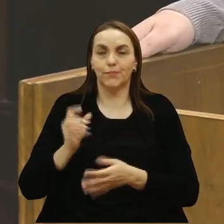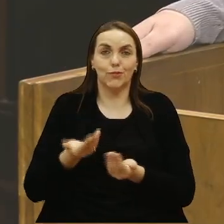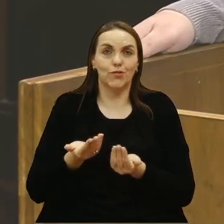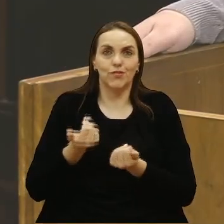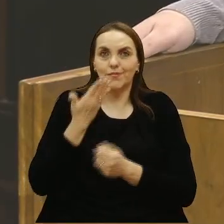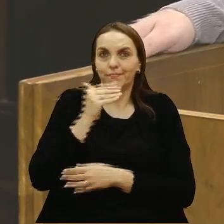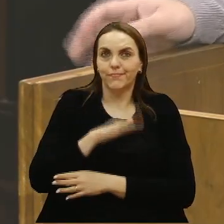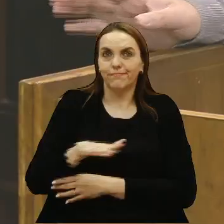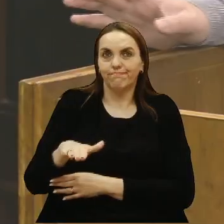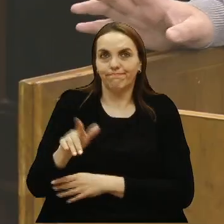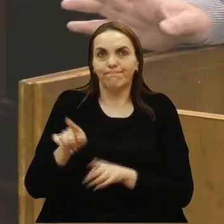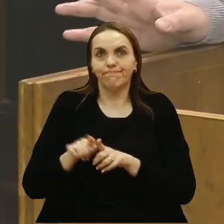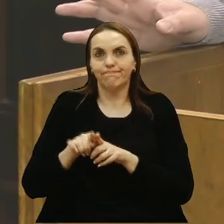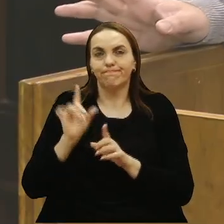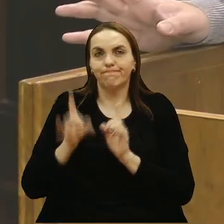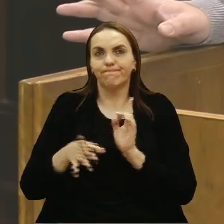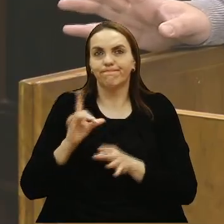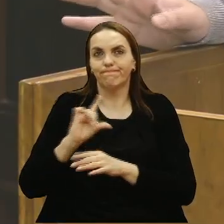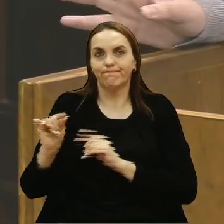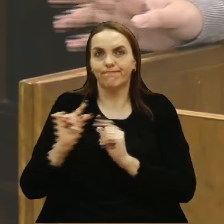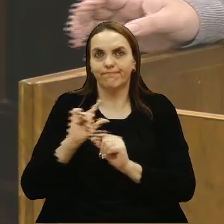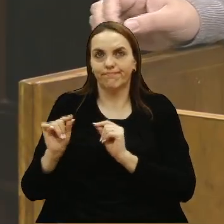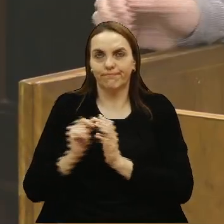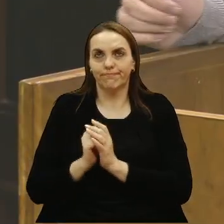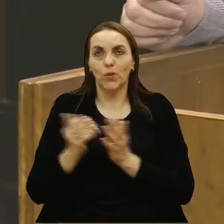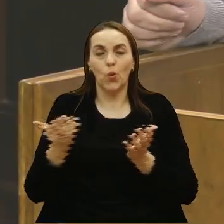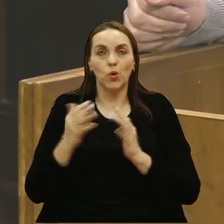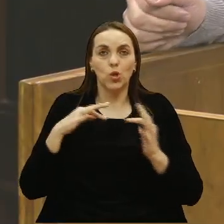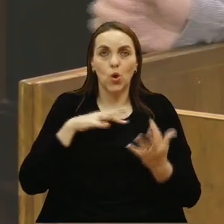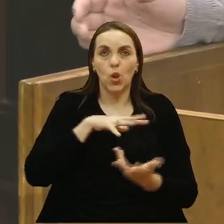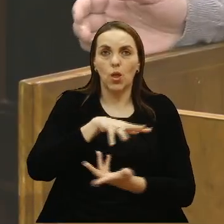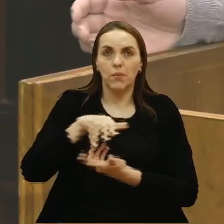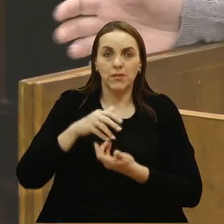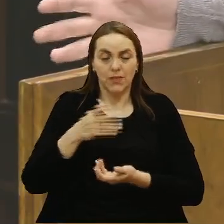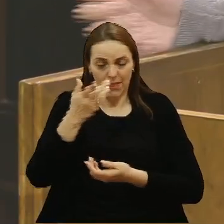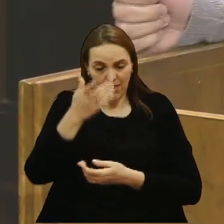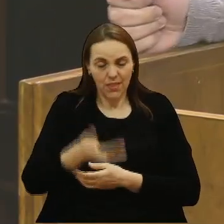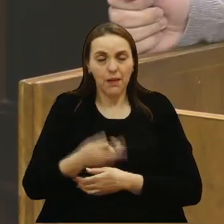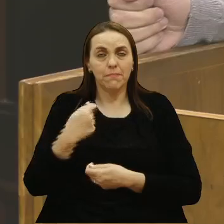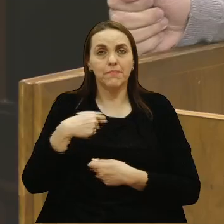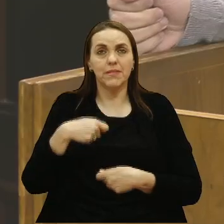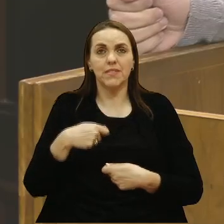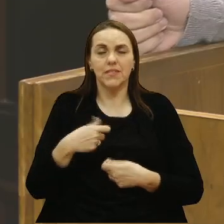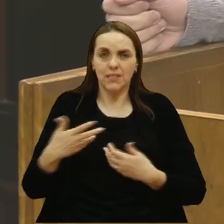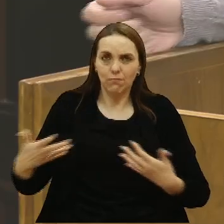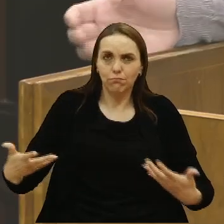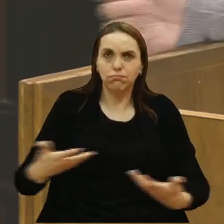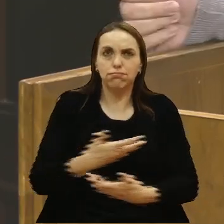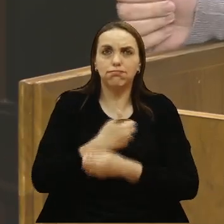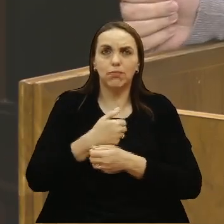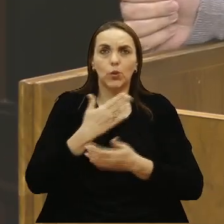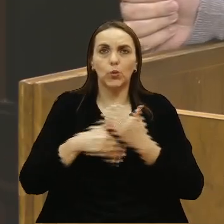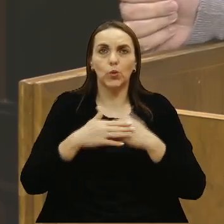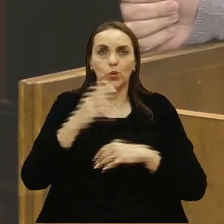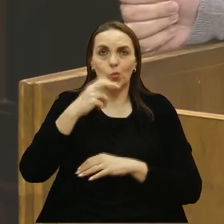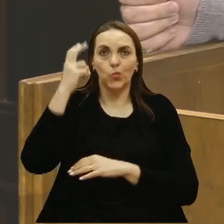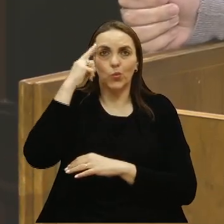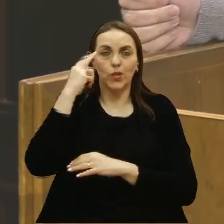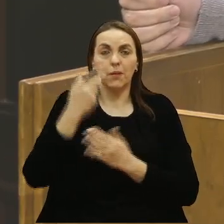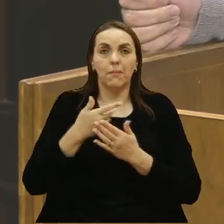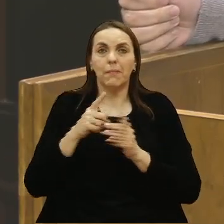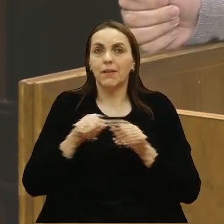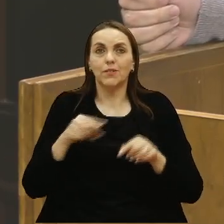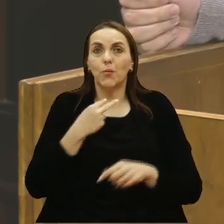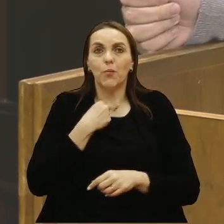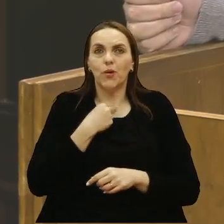diante dos CTGs. E eu digo assim, hoje é globalizado, nós temos que valorizar todas as culturas, abraçar todas, mas não podemos deixar de valorizar